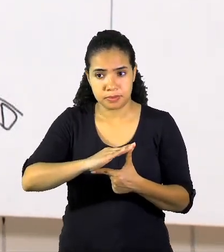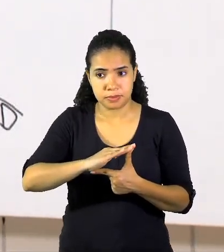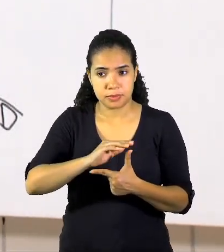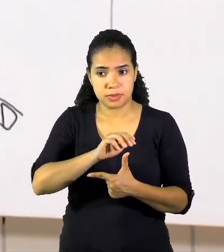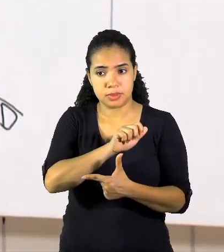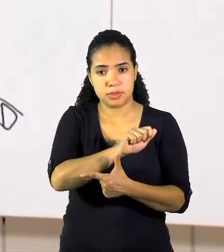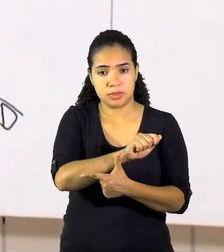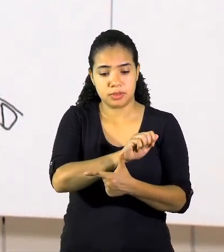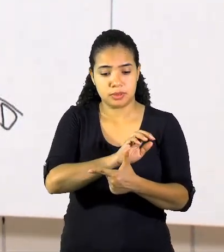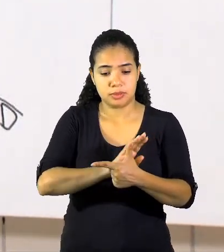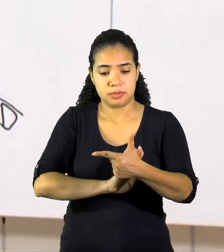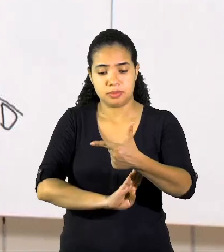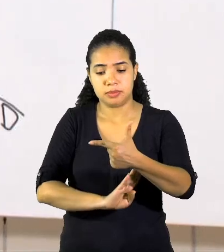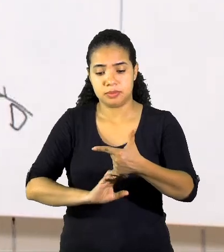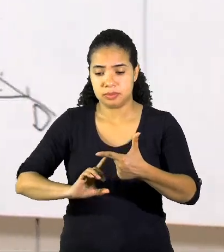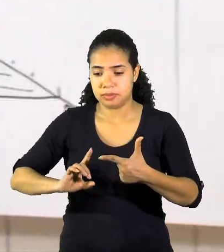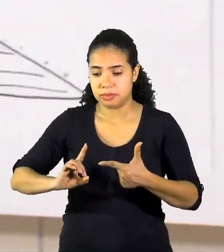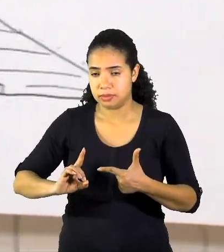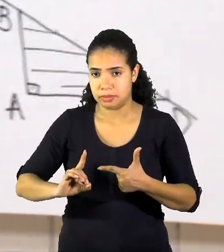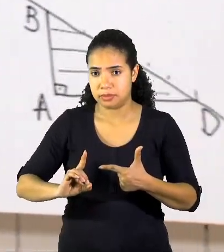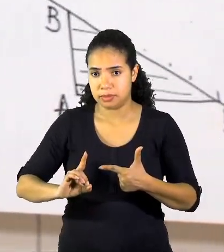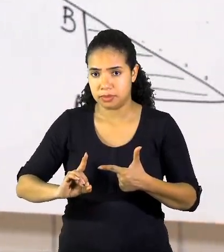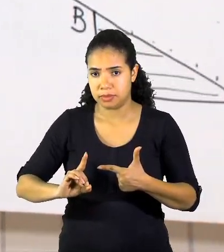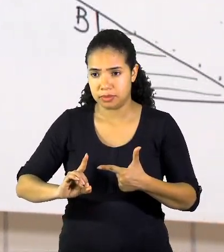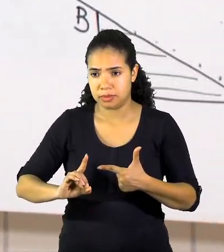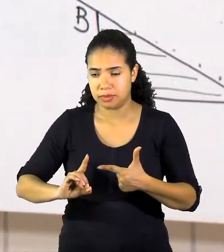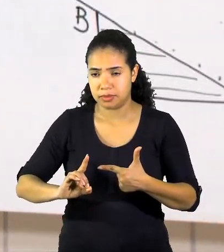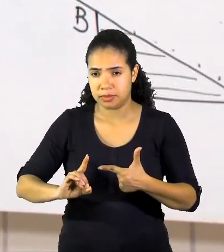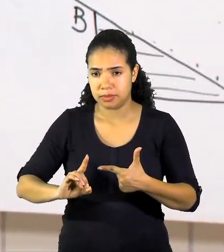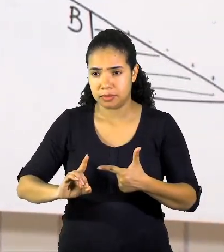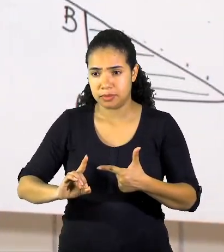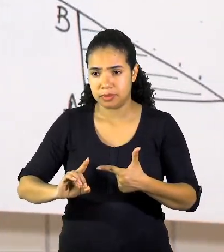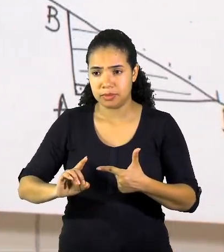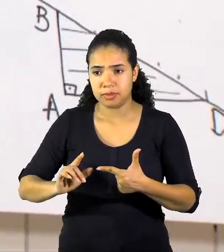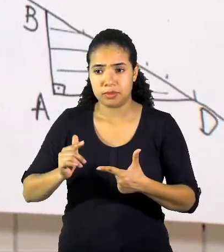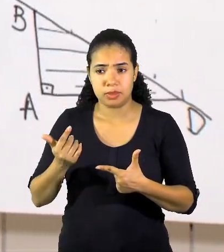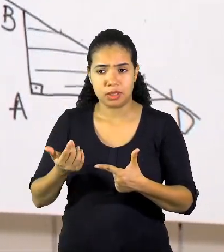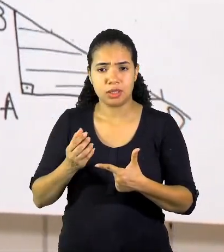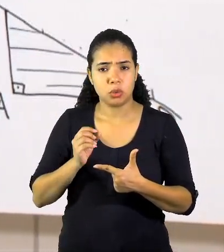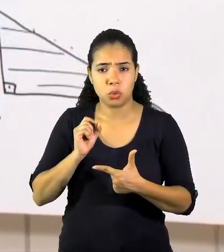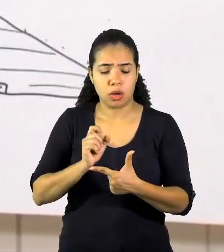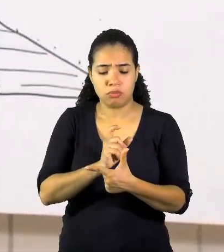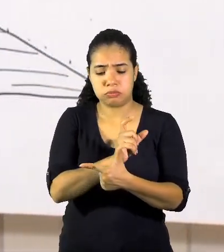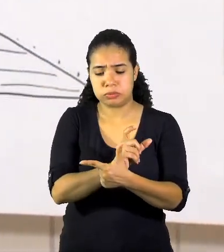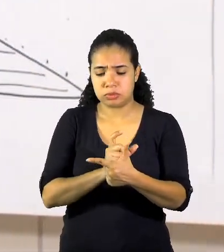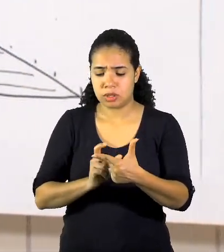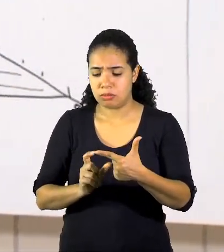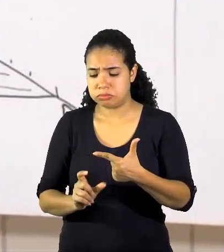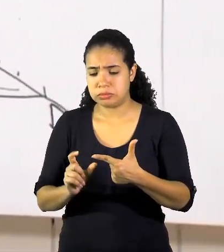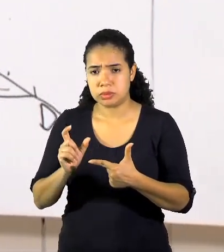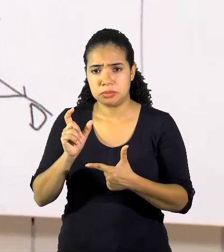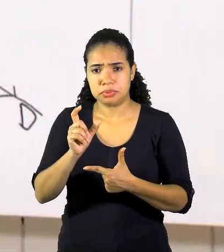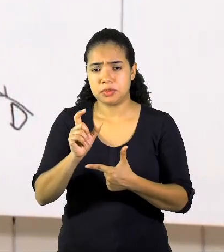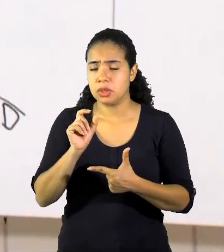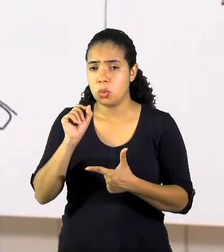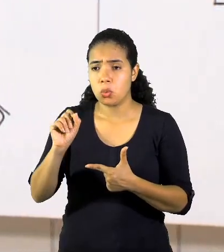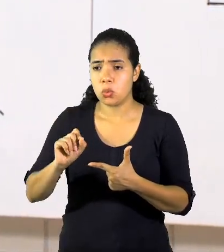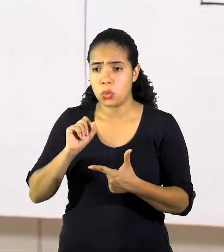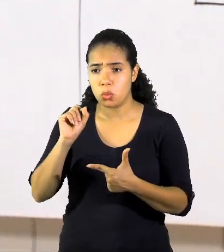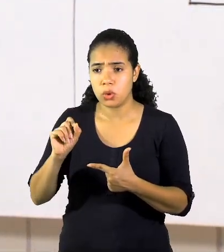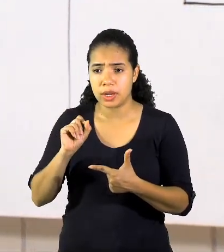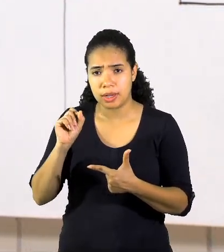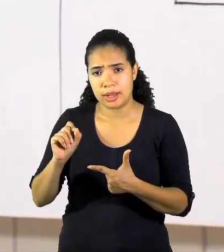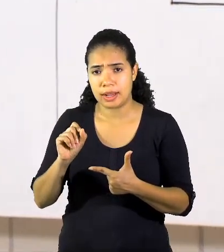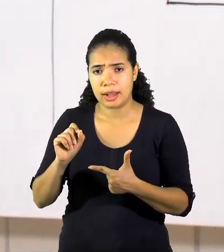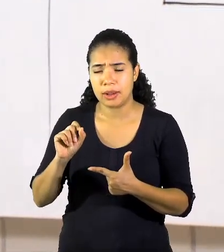ABD. Essas outros termos que o senhor destacou, hipotenusa e catetos. Quem que é a hipotenusa e